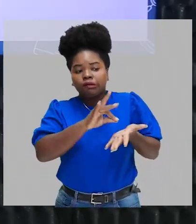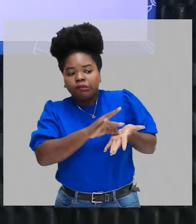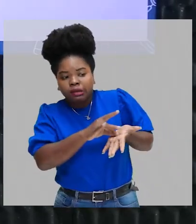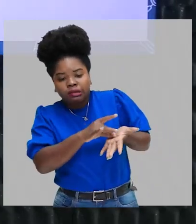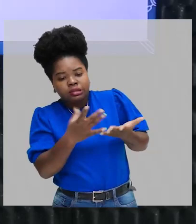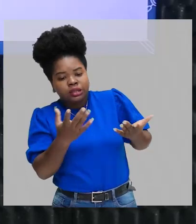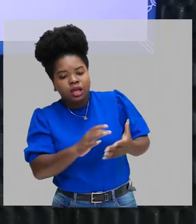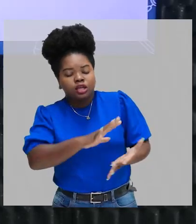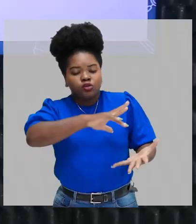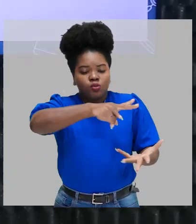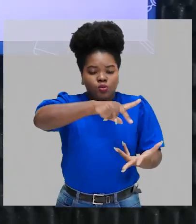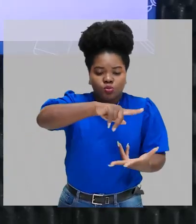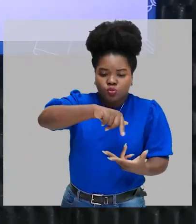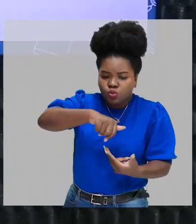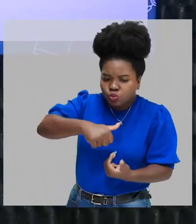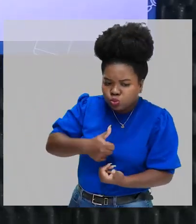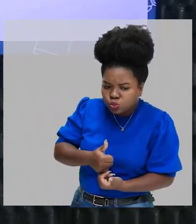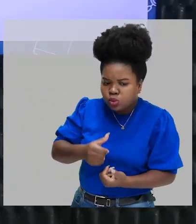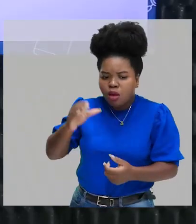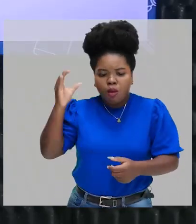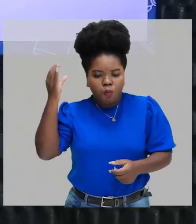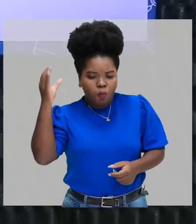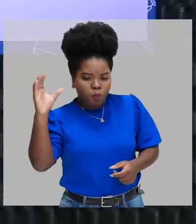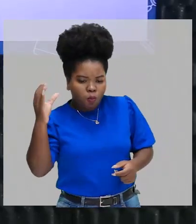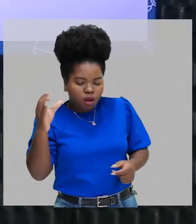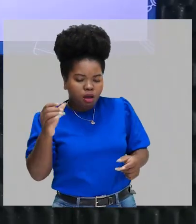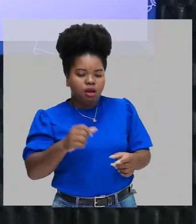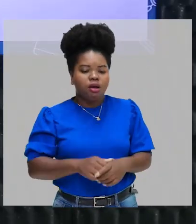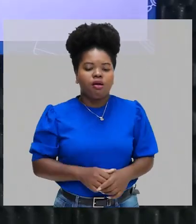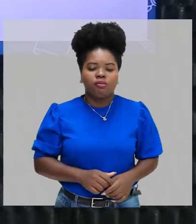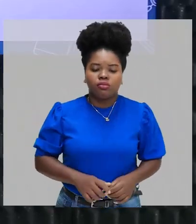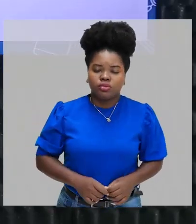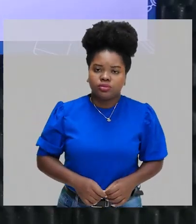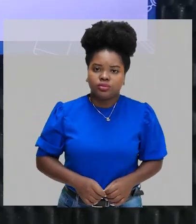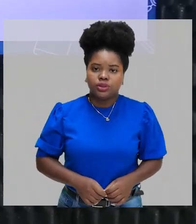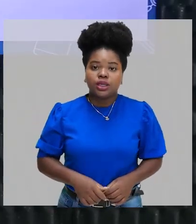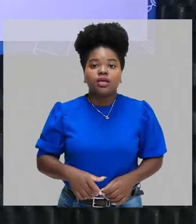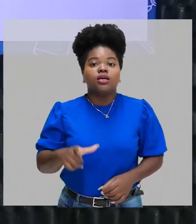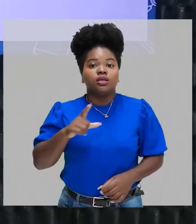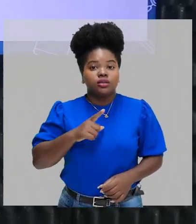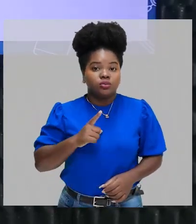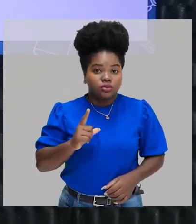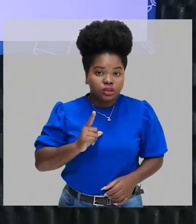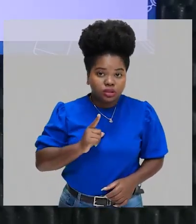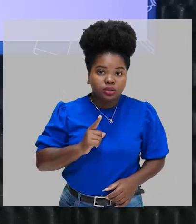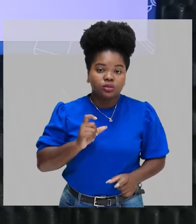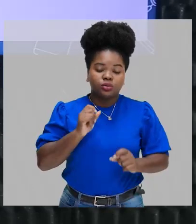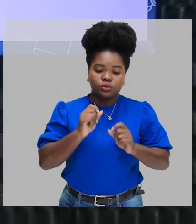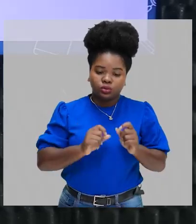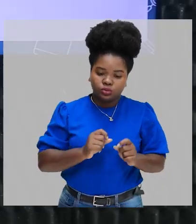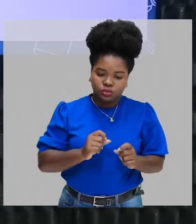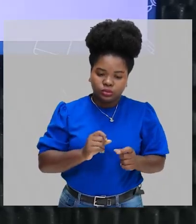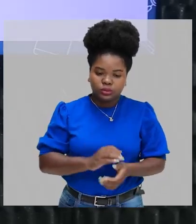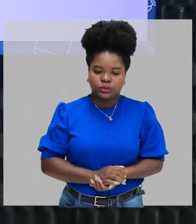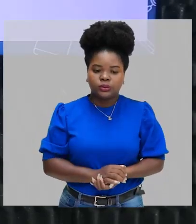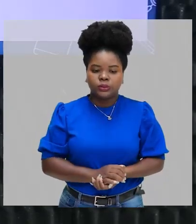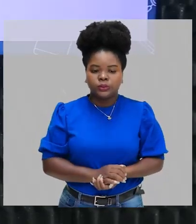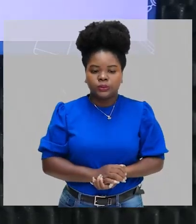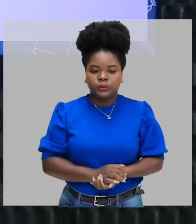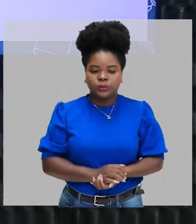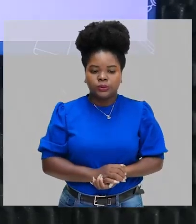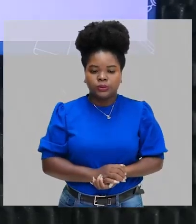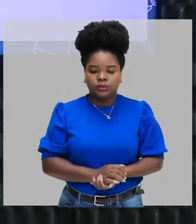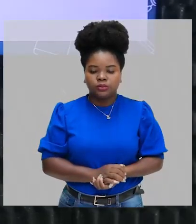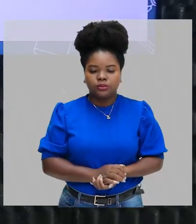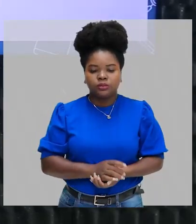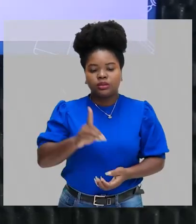realidade, sobre o mundo, sobre a cultura, ok? Então existe uma certa descolonização do